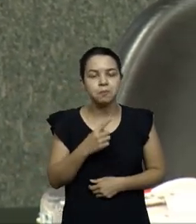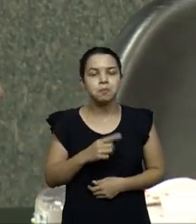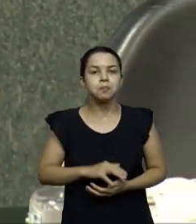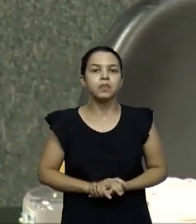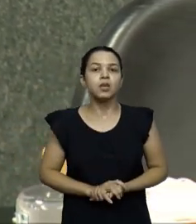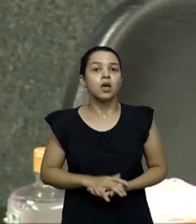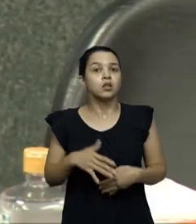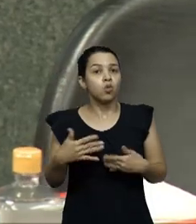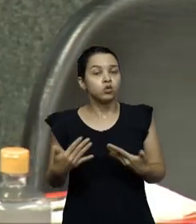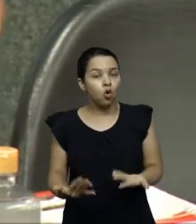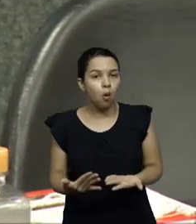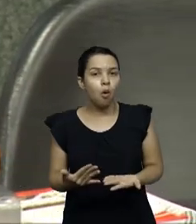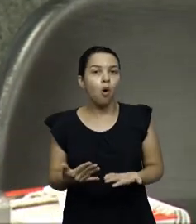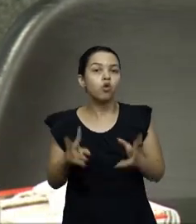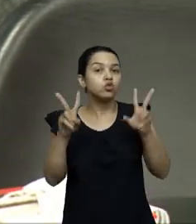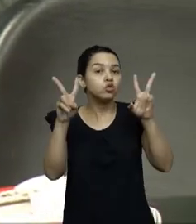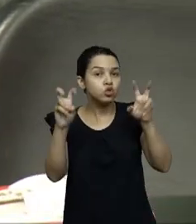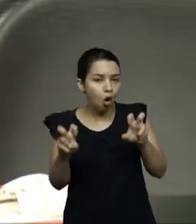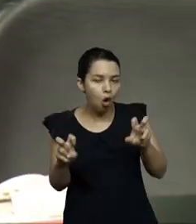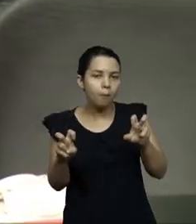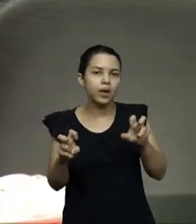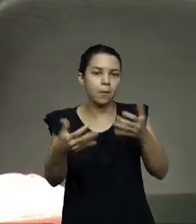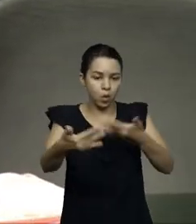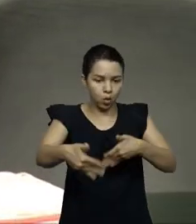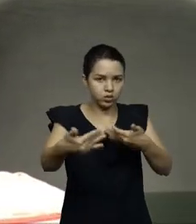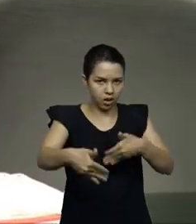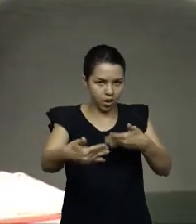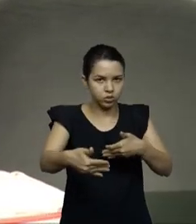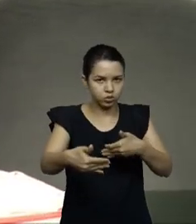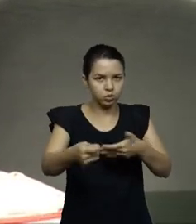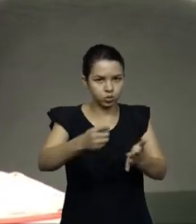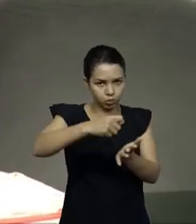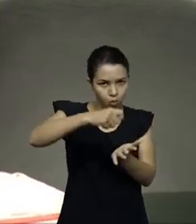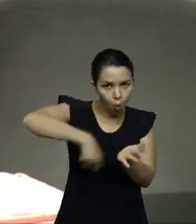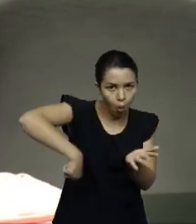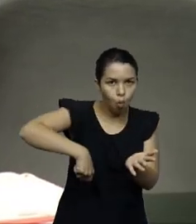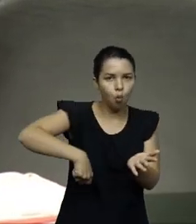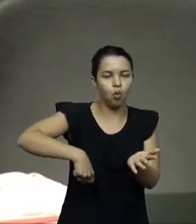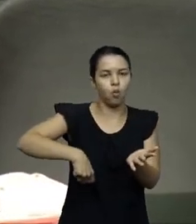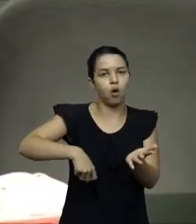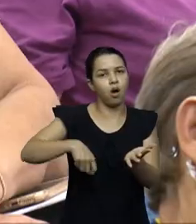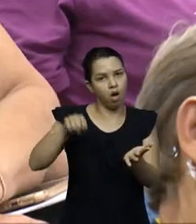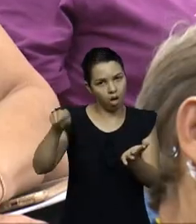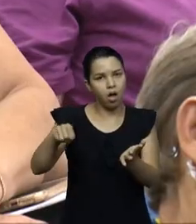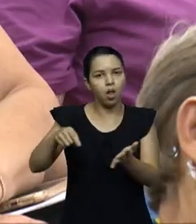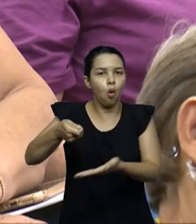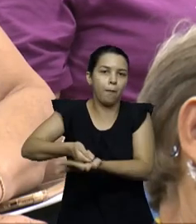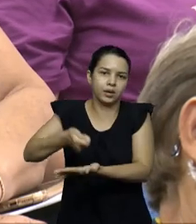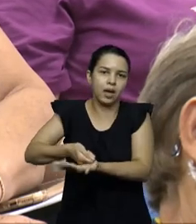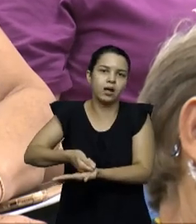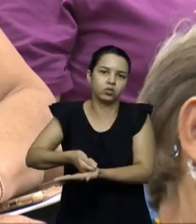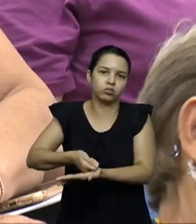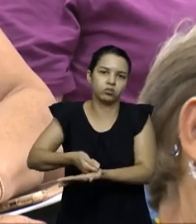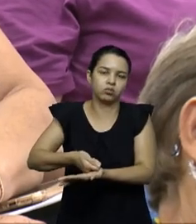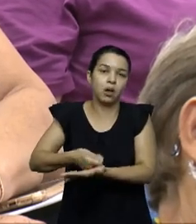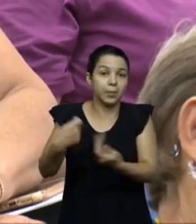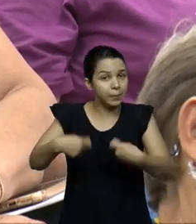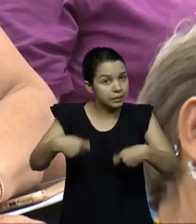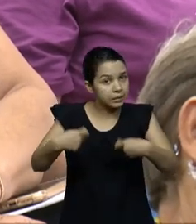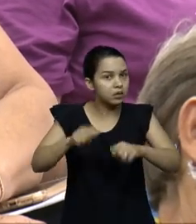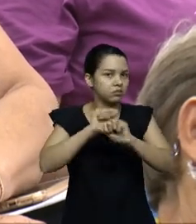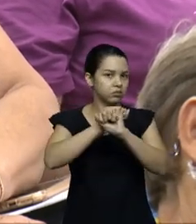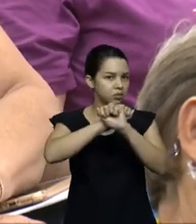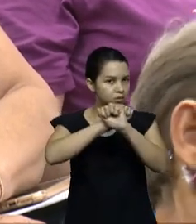é obra a constituição obriga o processo seletivo obrigam concurso público e esse concurso tem que ser feito de forma transparente